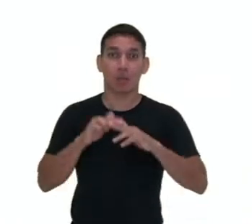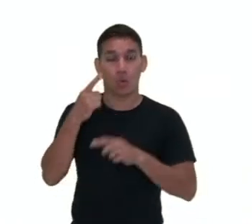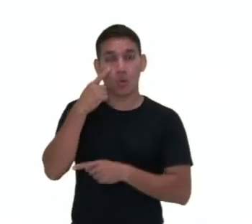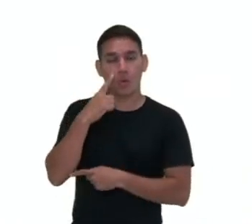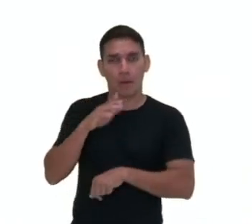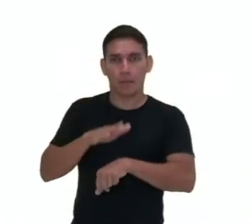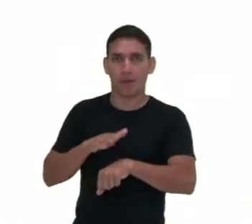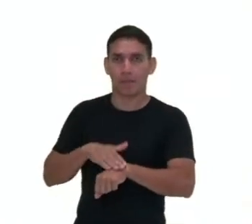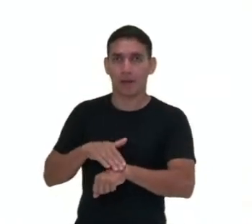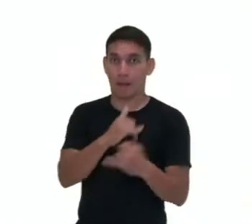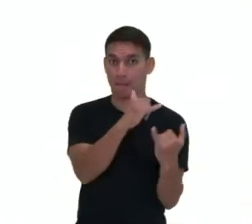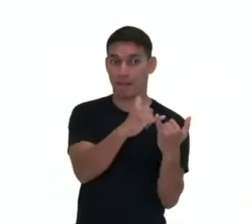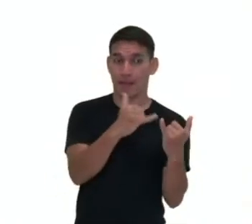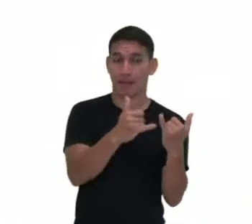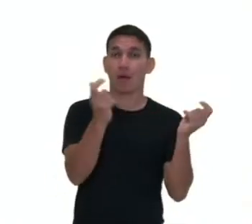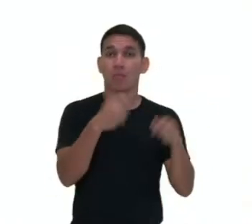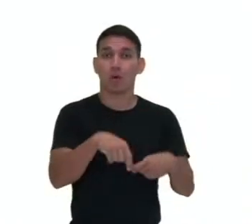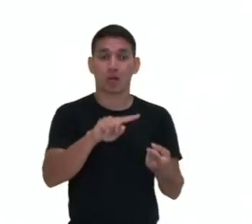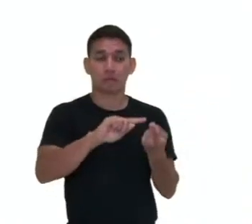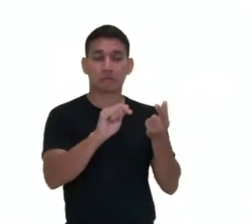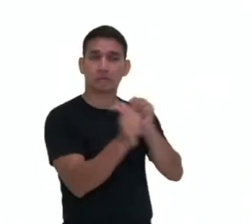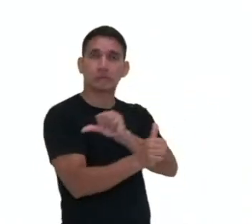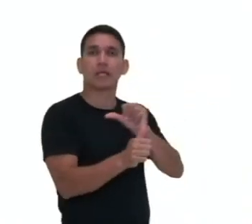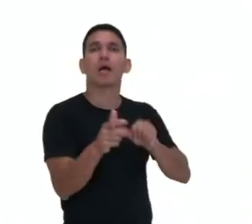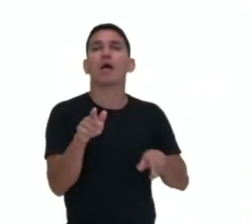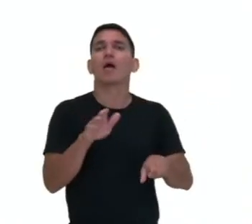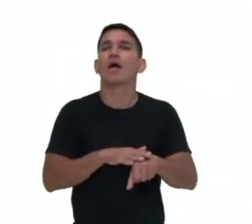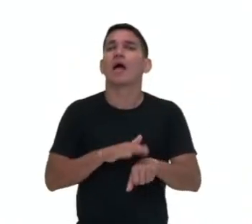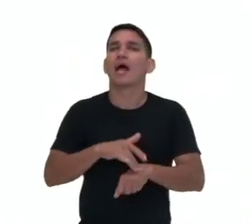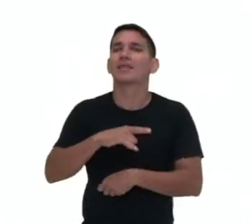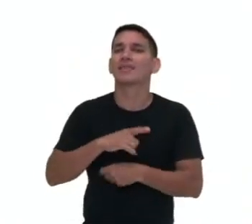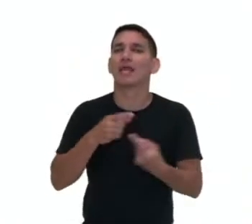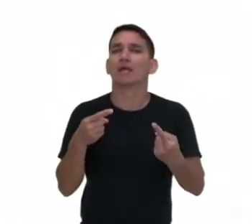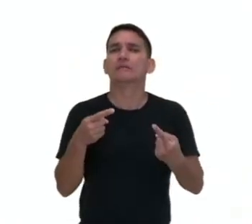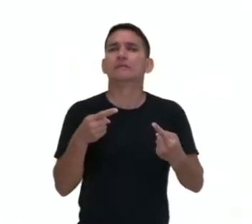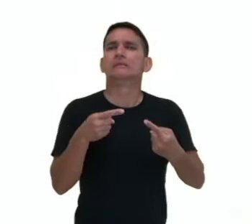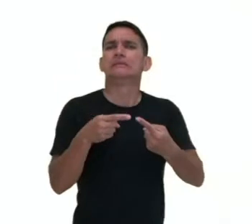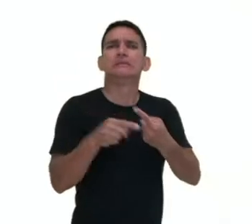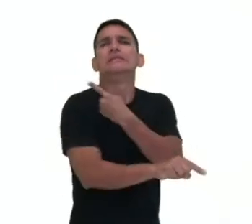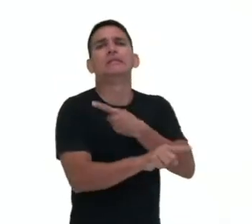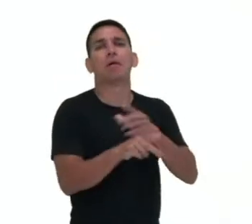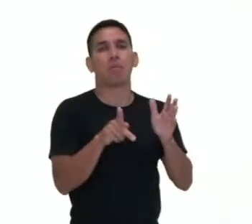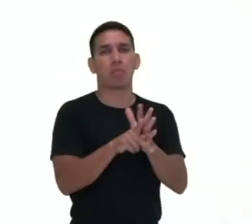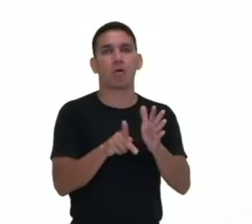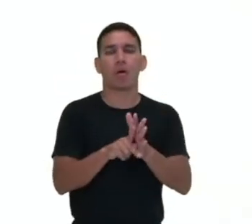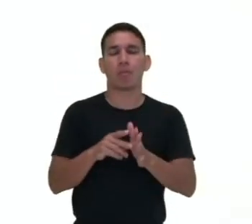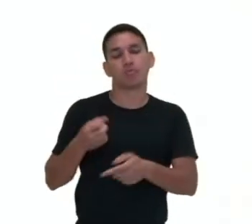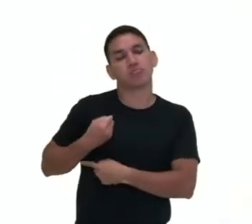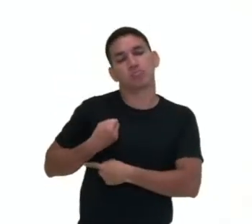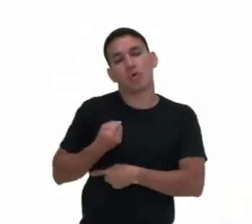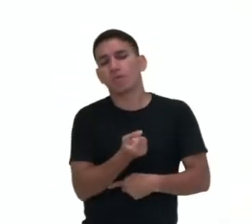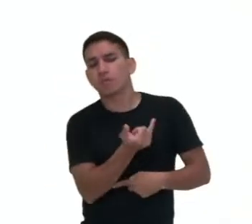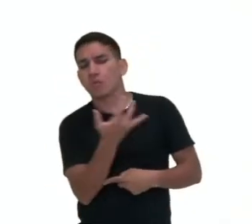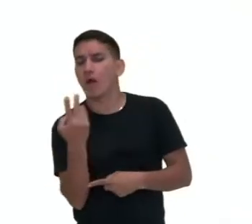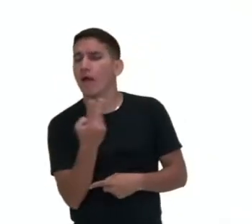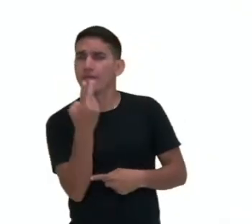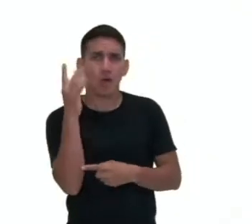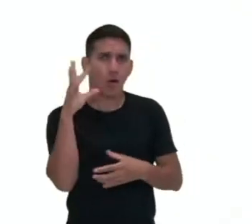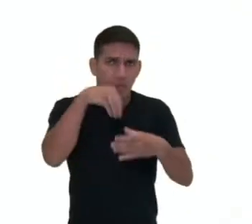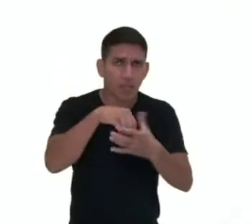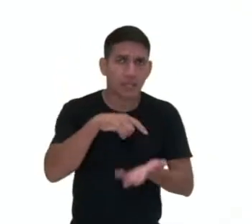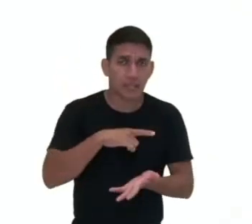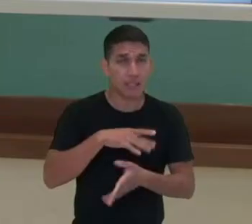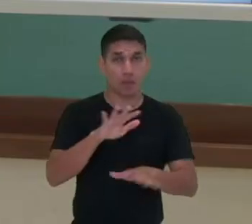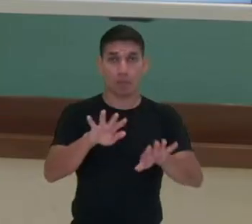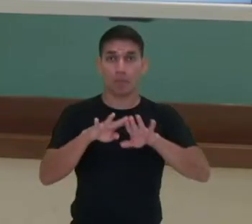aritmética pode ser distorcida quando tem valores que destoam demais dos valores que tem ali. Ou seja, quando eu tenho um